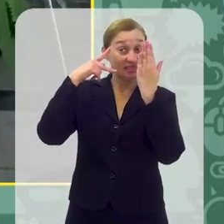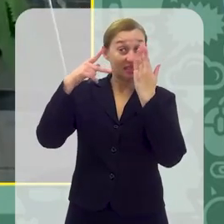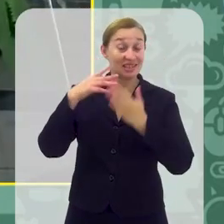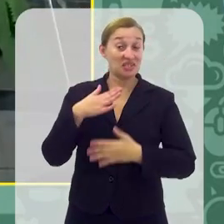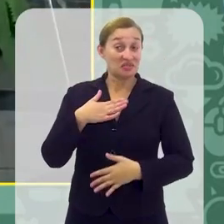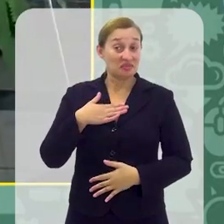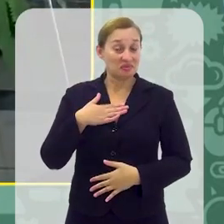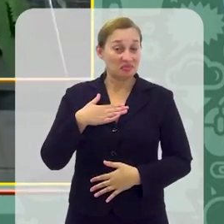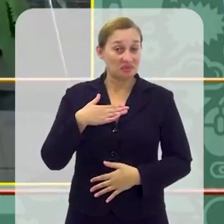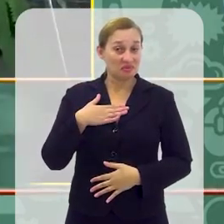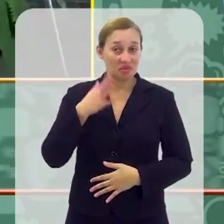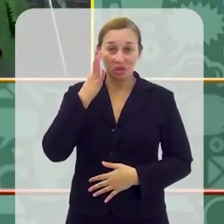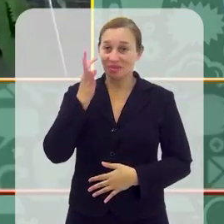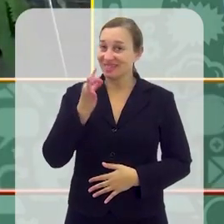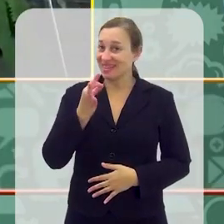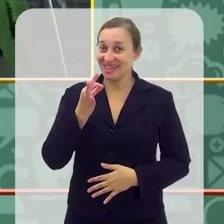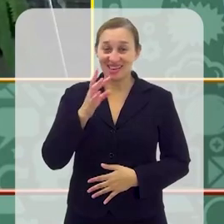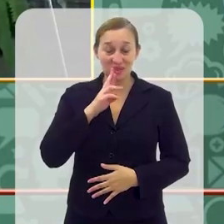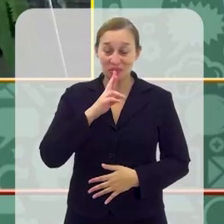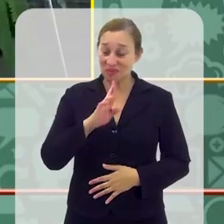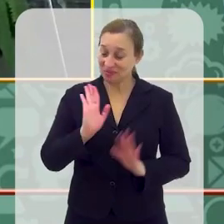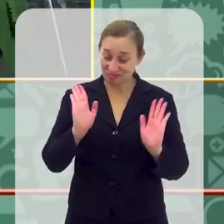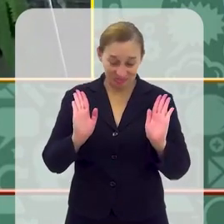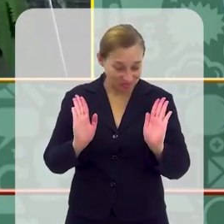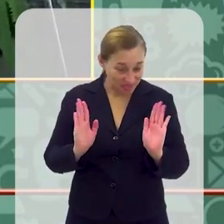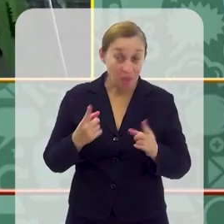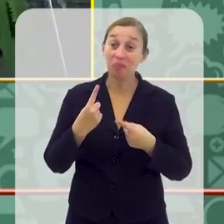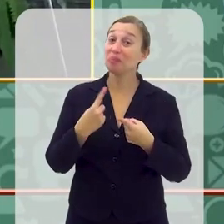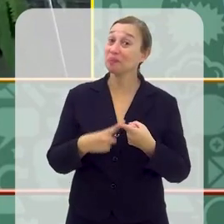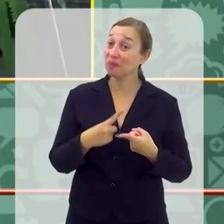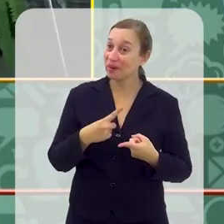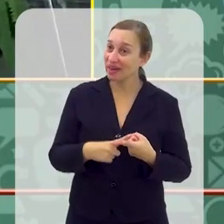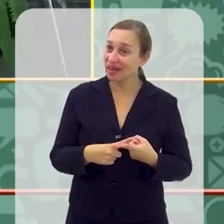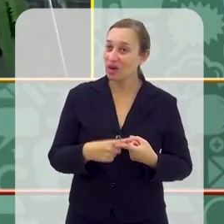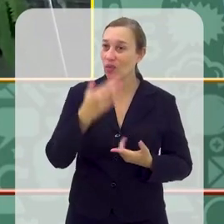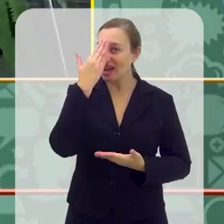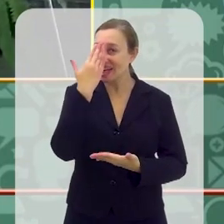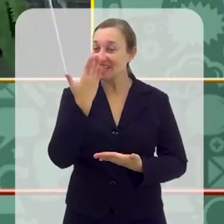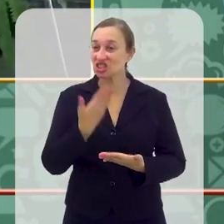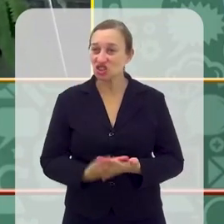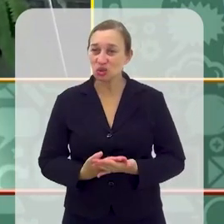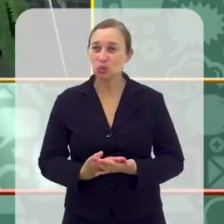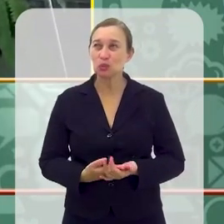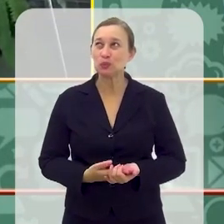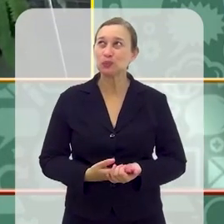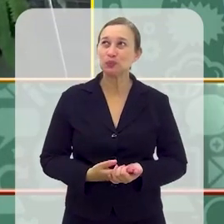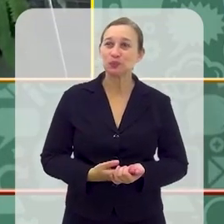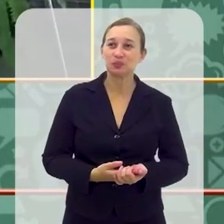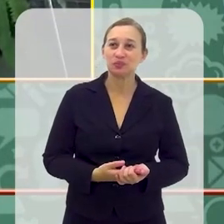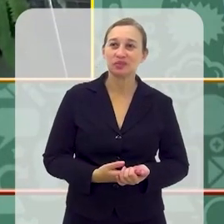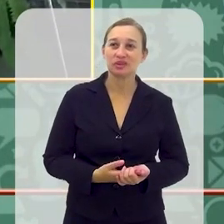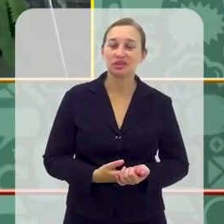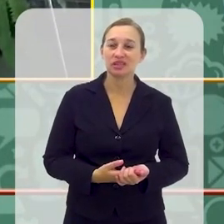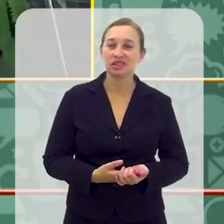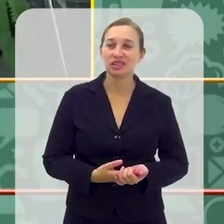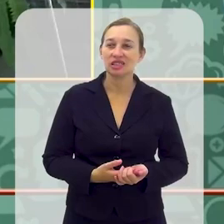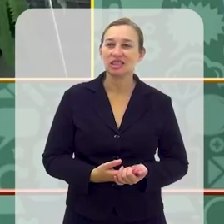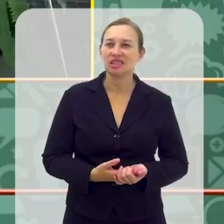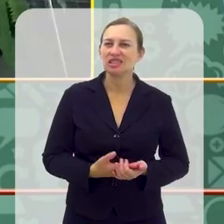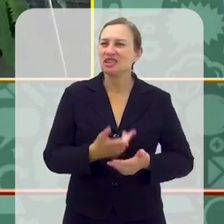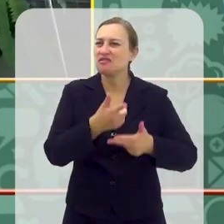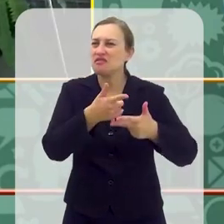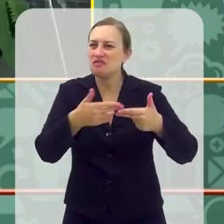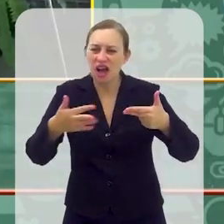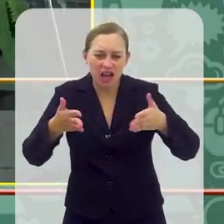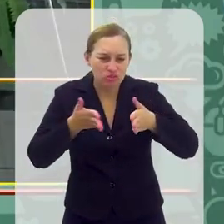eu realmente não sei responder. Porque eu acredito que tenha muitas